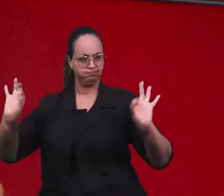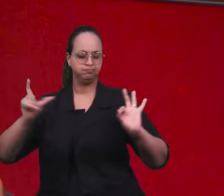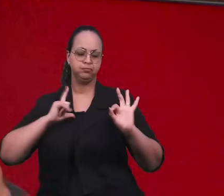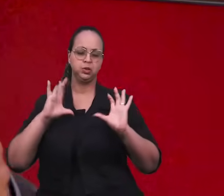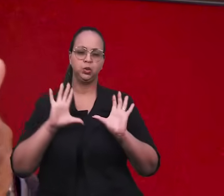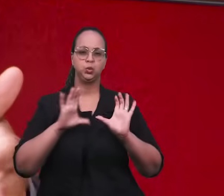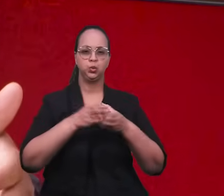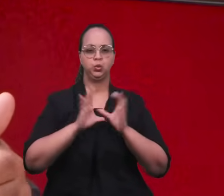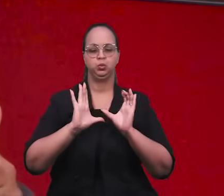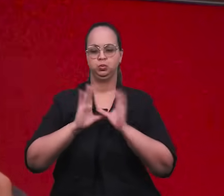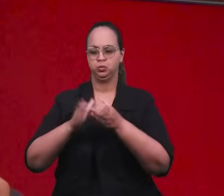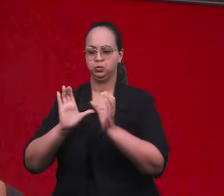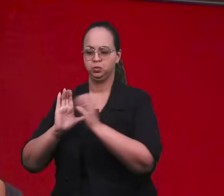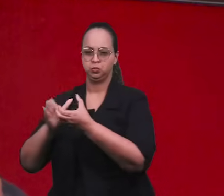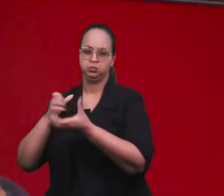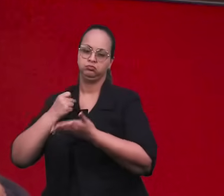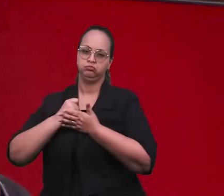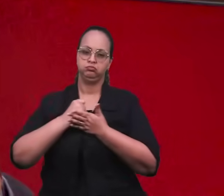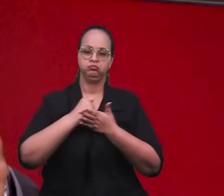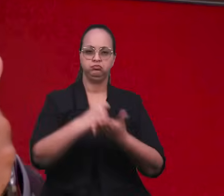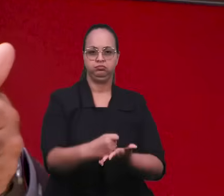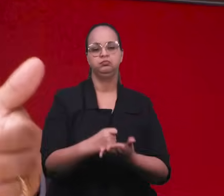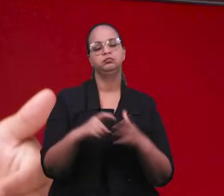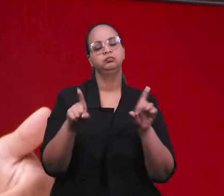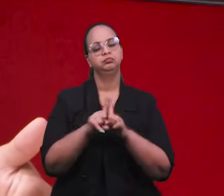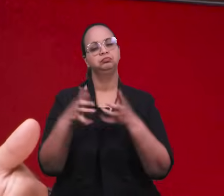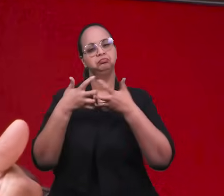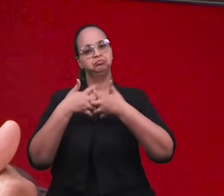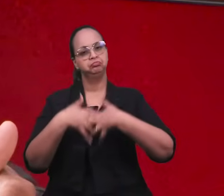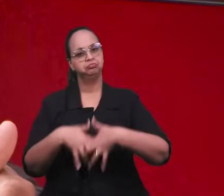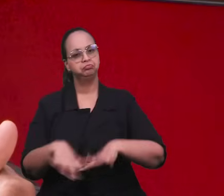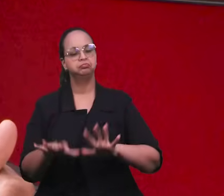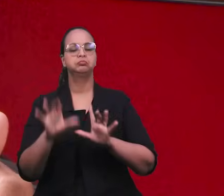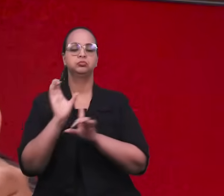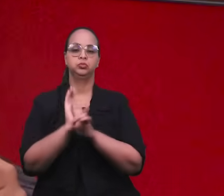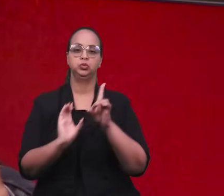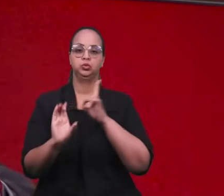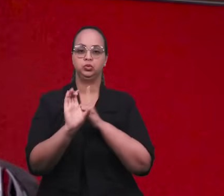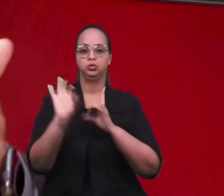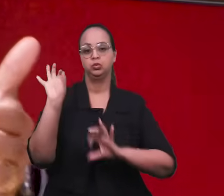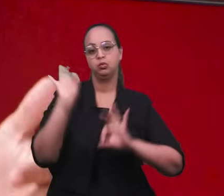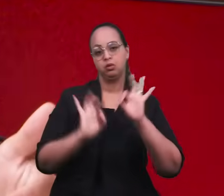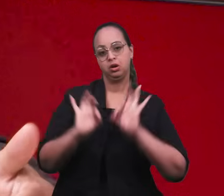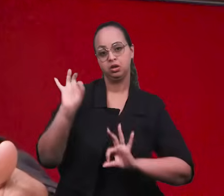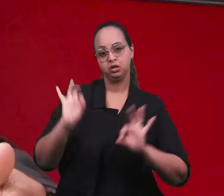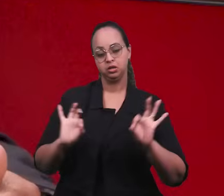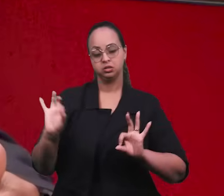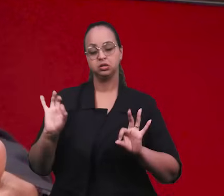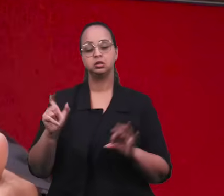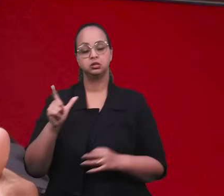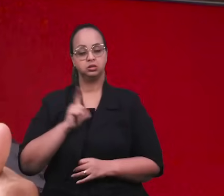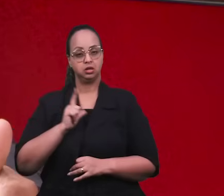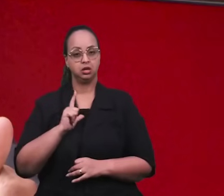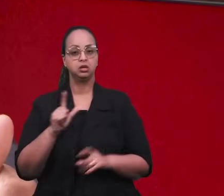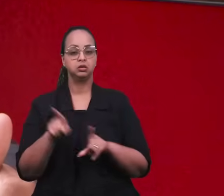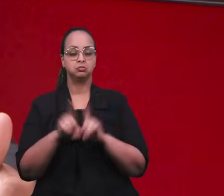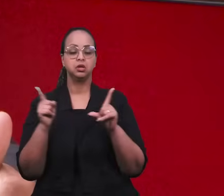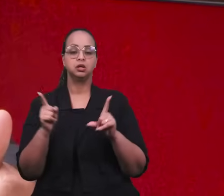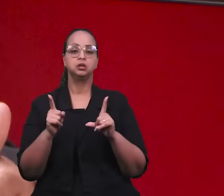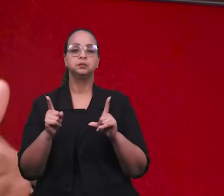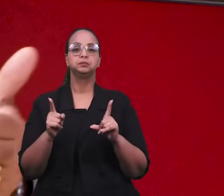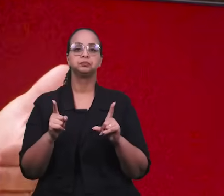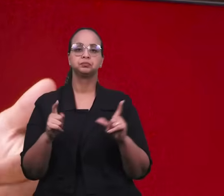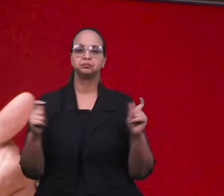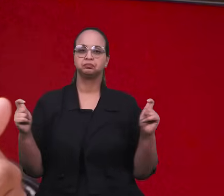seus grupos de assistência, a funcionalidades do culto, a organização do culto, né?